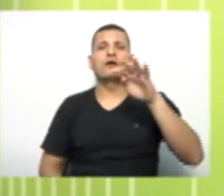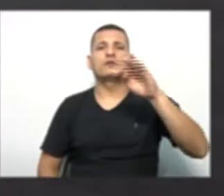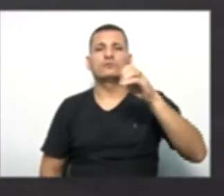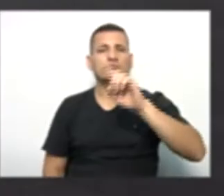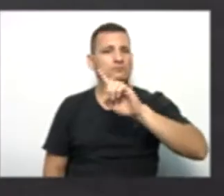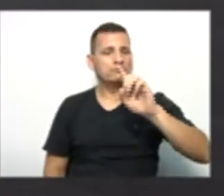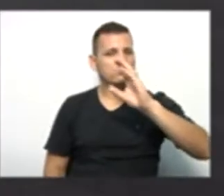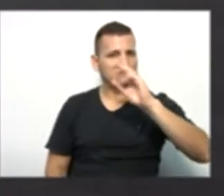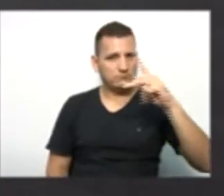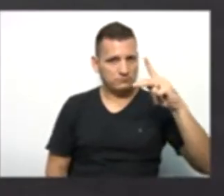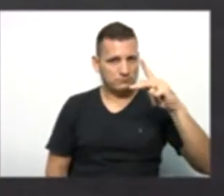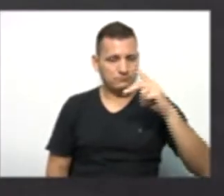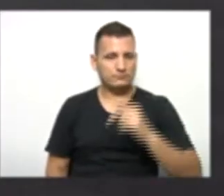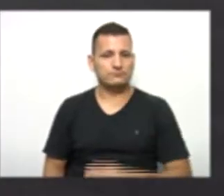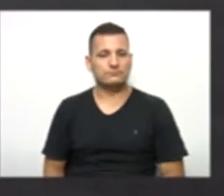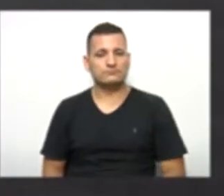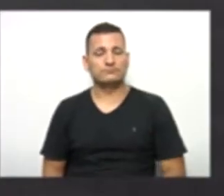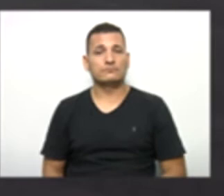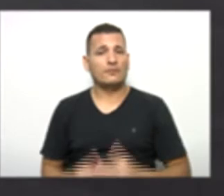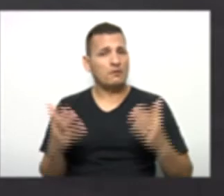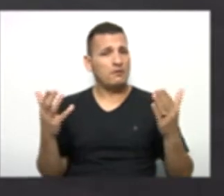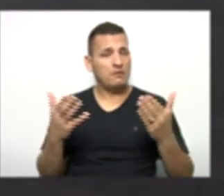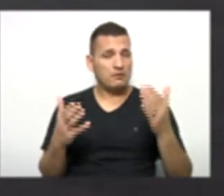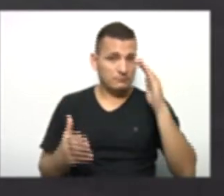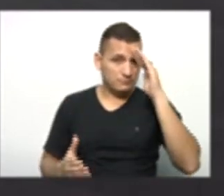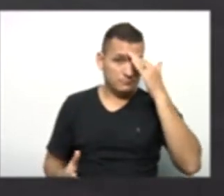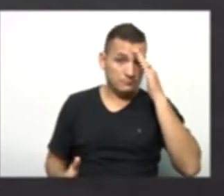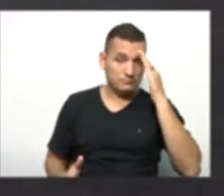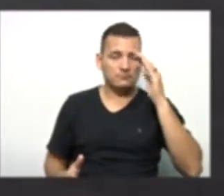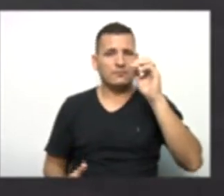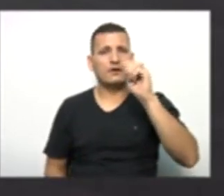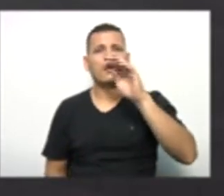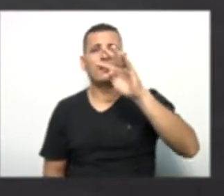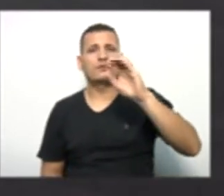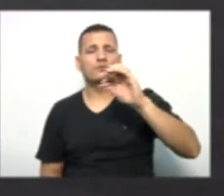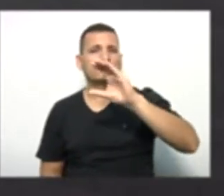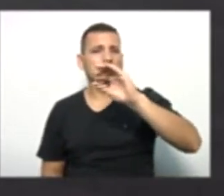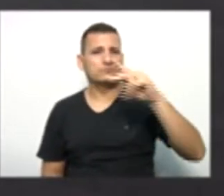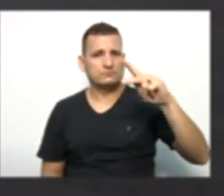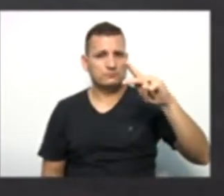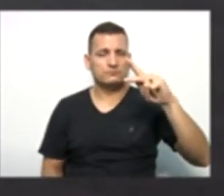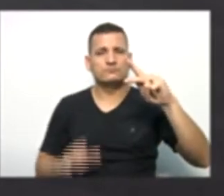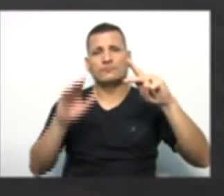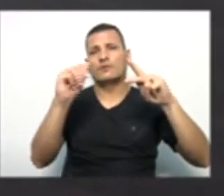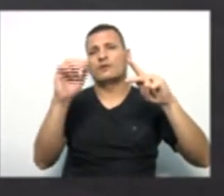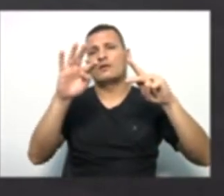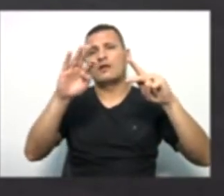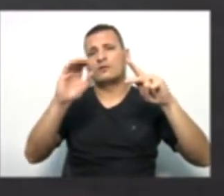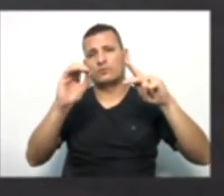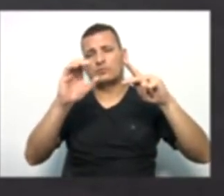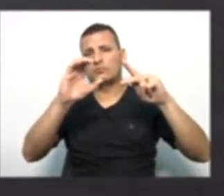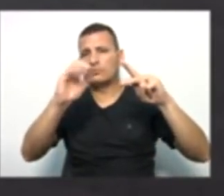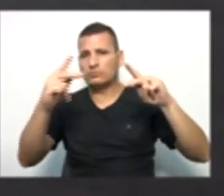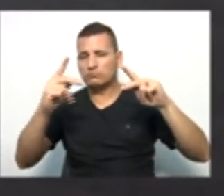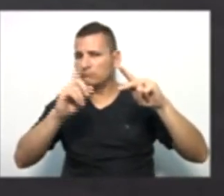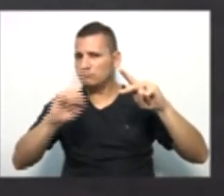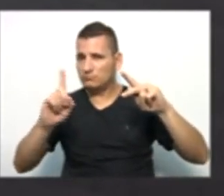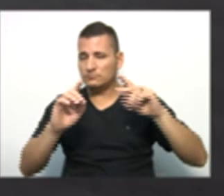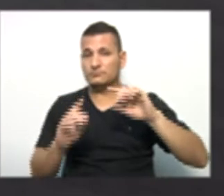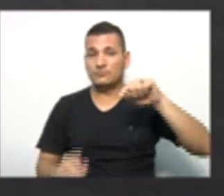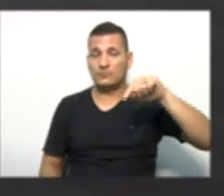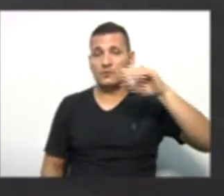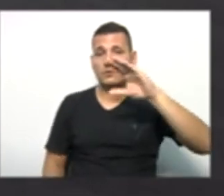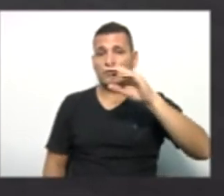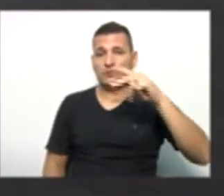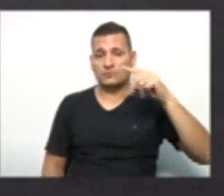cooperativo. Vamos entender a diferença entre um ato cooperativo e um ato não cooperativo. A cooperativa